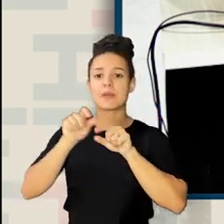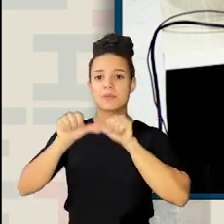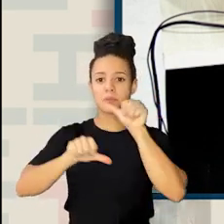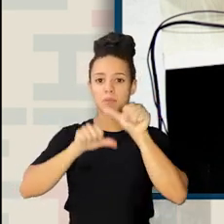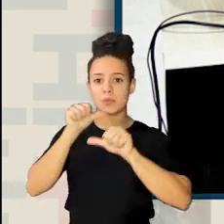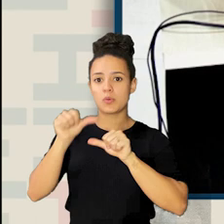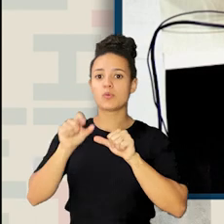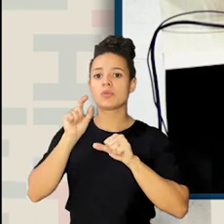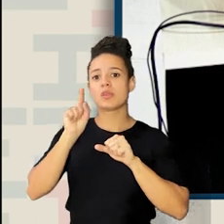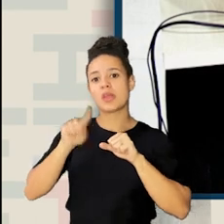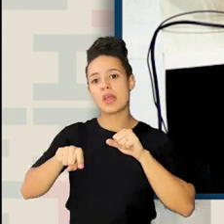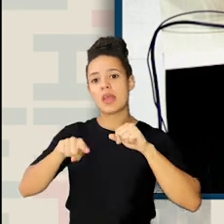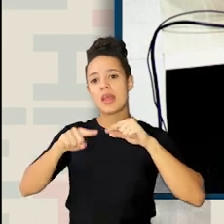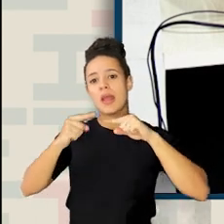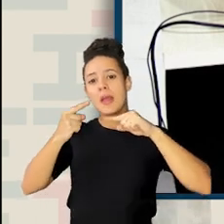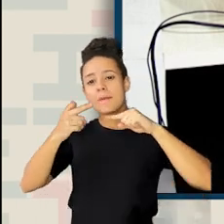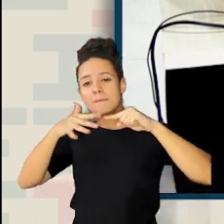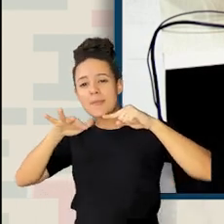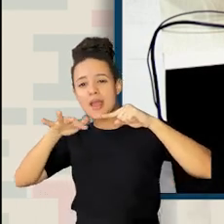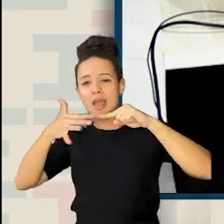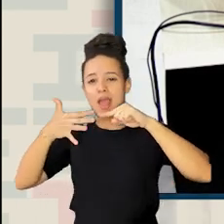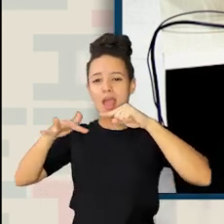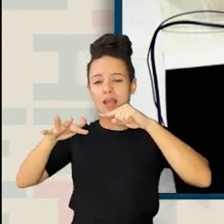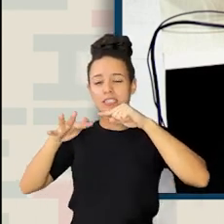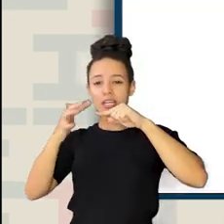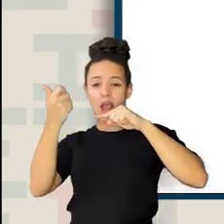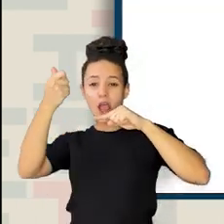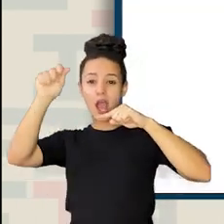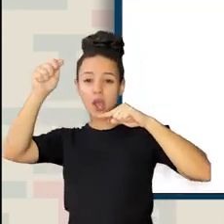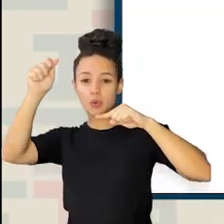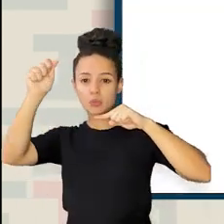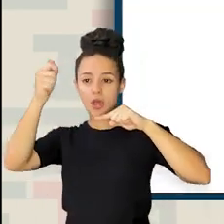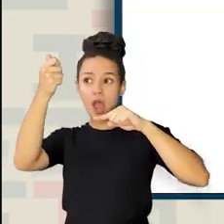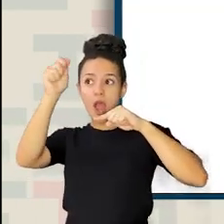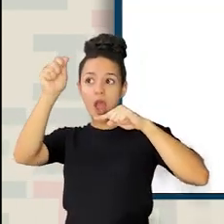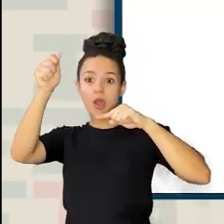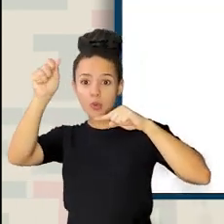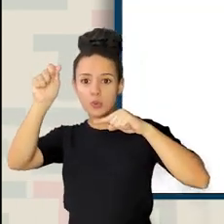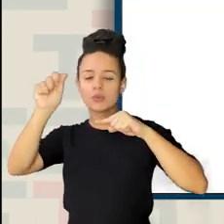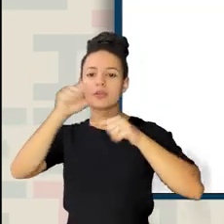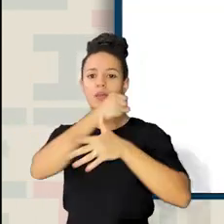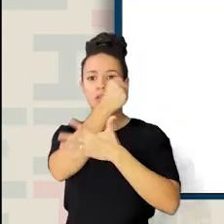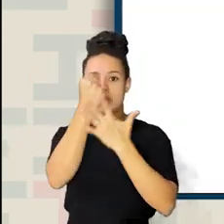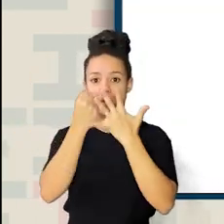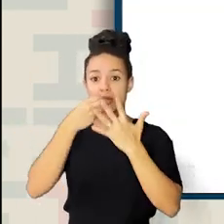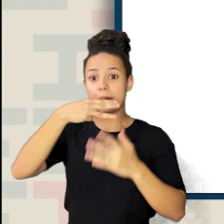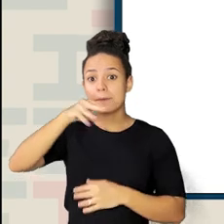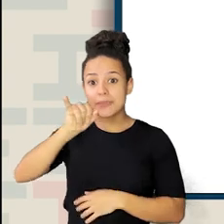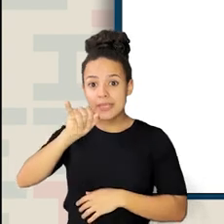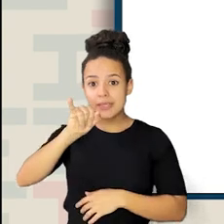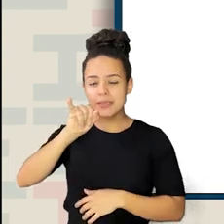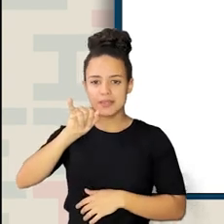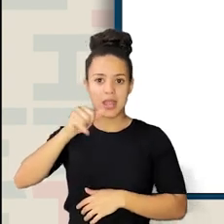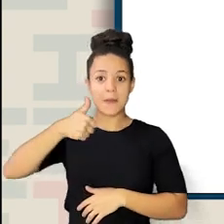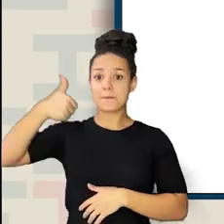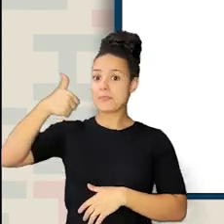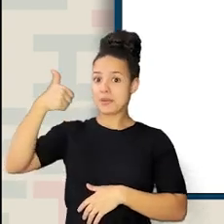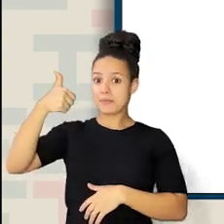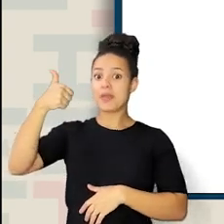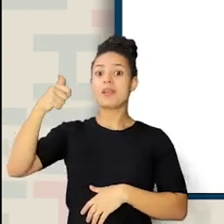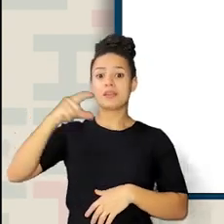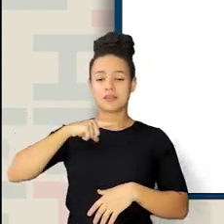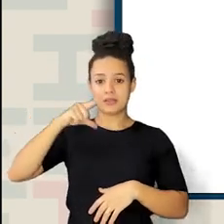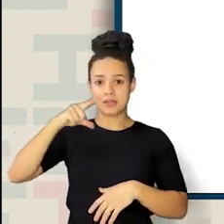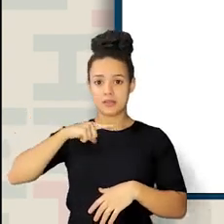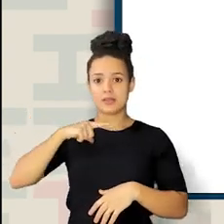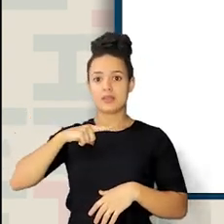região média para alguma nota aguda. Sendo a nota aguda a nota Mi, que é, digamos, a primeira que aparece